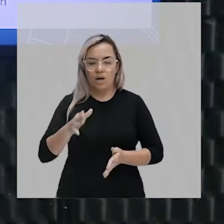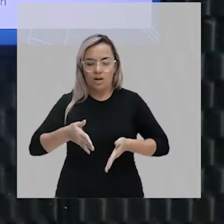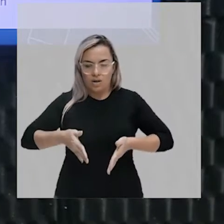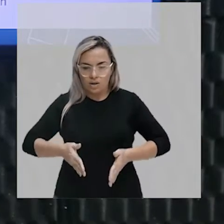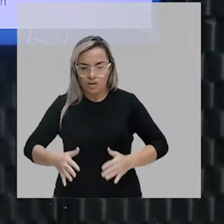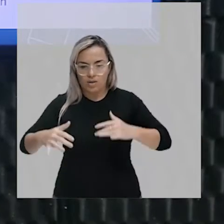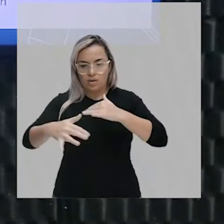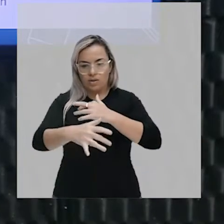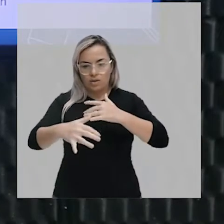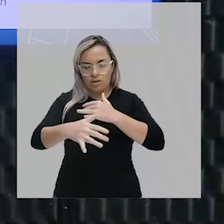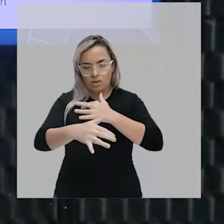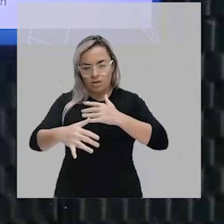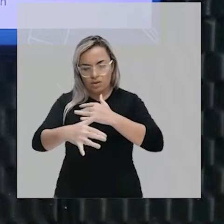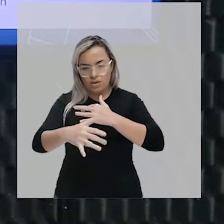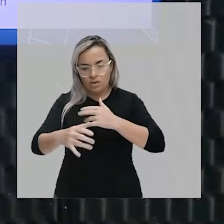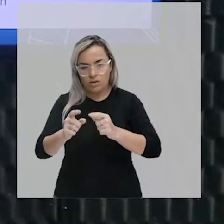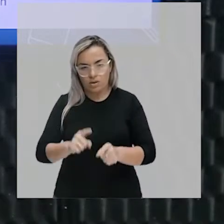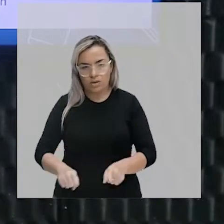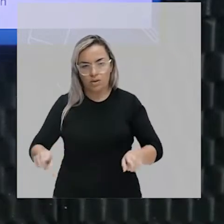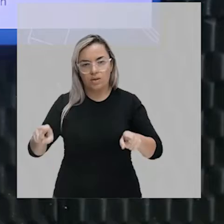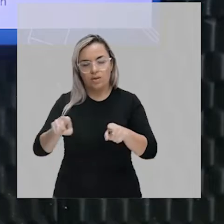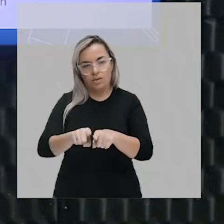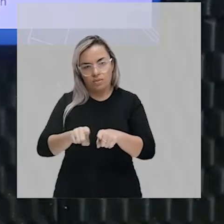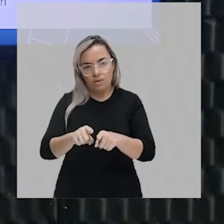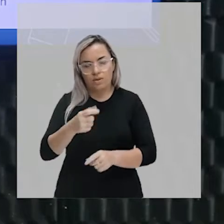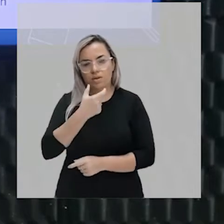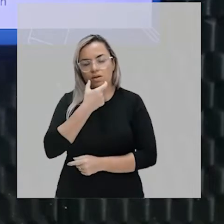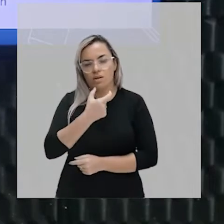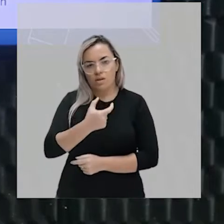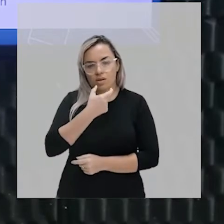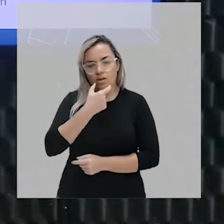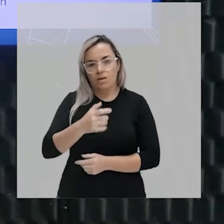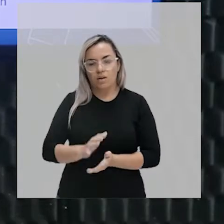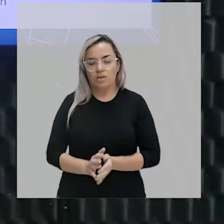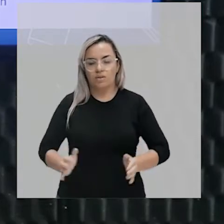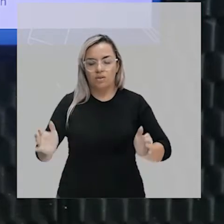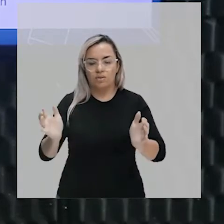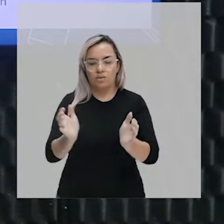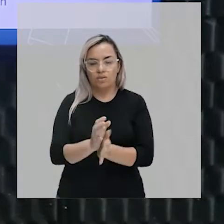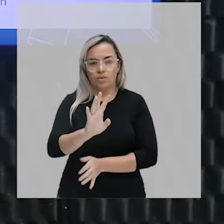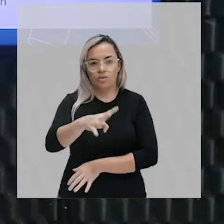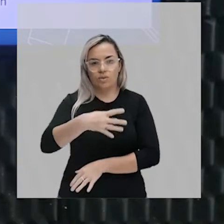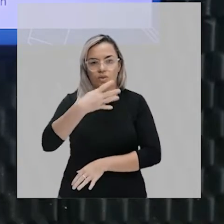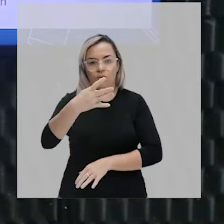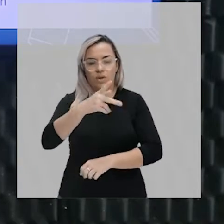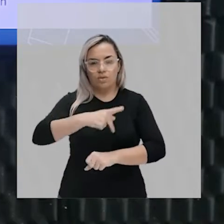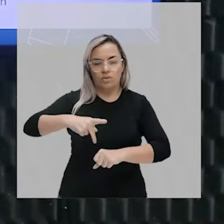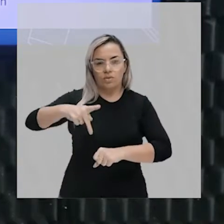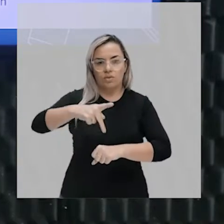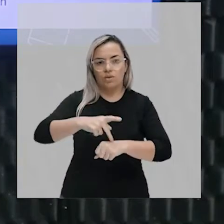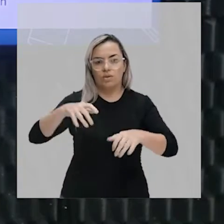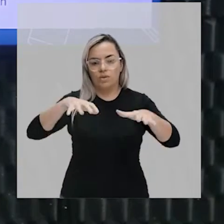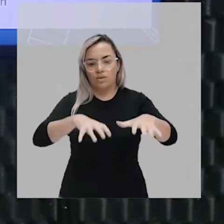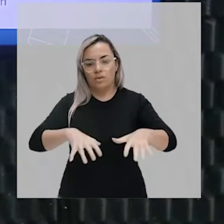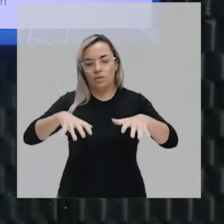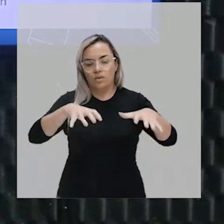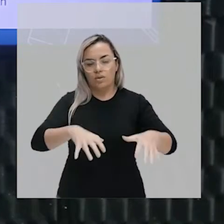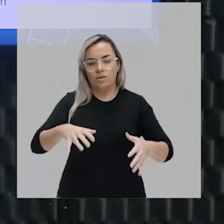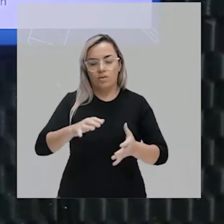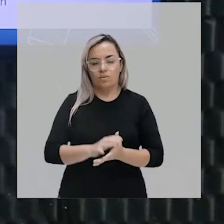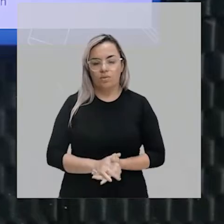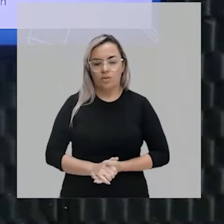mesma coisa ele veio da Escócia Mas ele também é britânico porque tá fazendo parte desse bloco O que é o Reino Unido